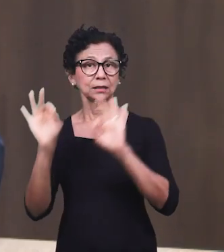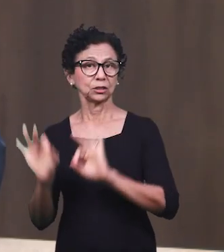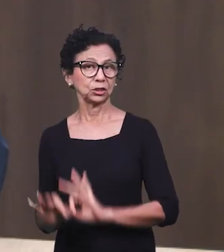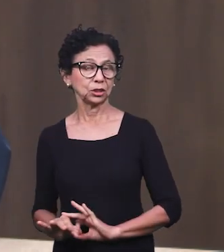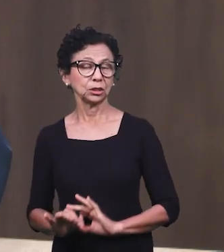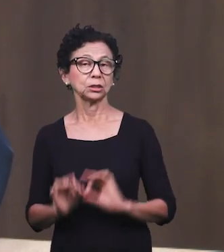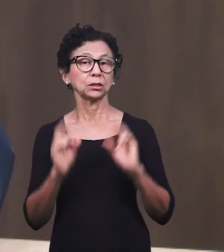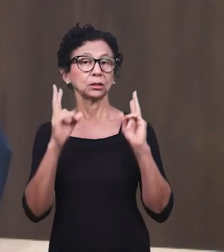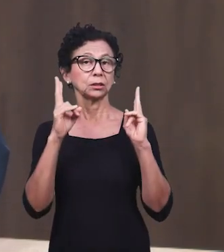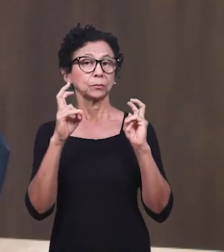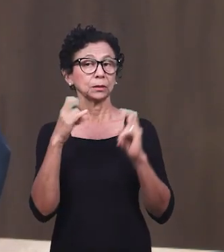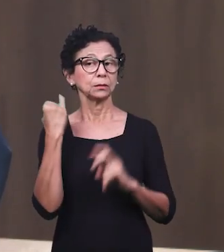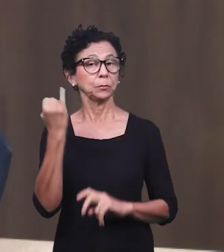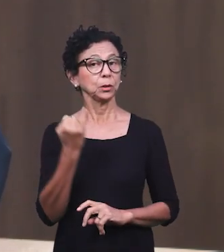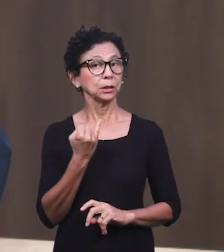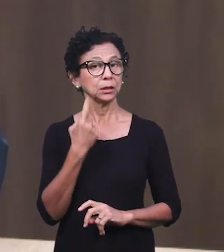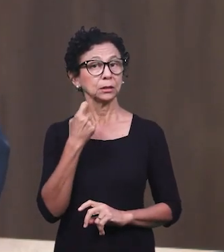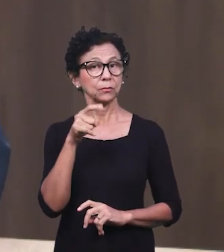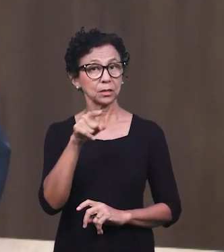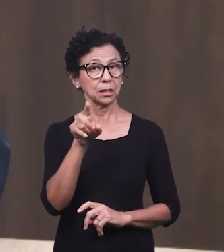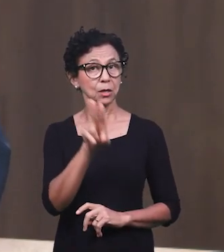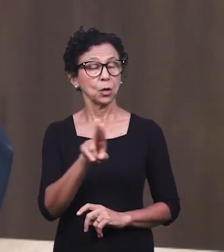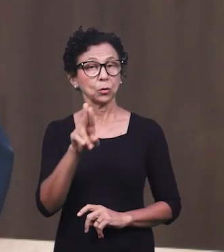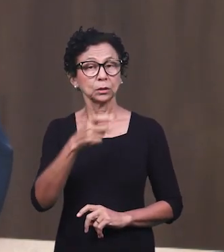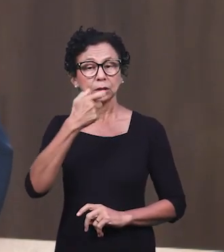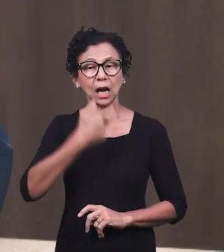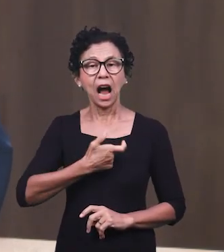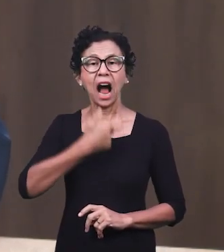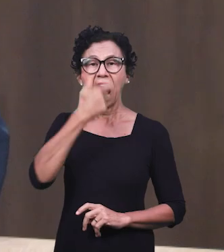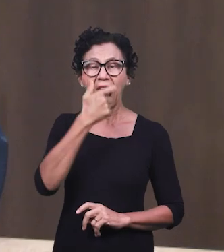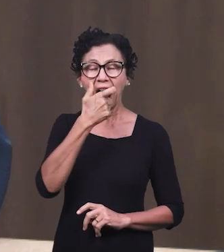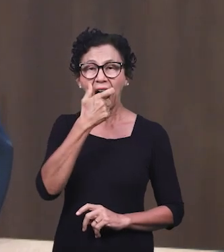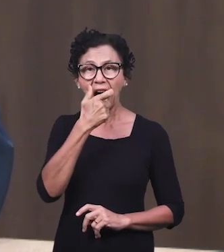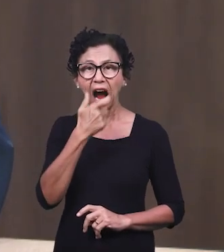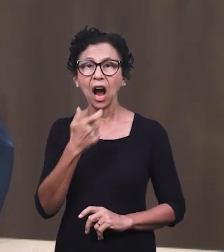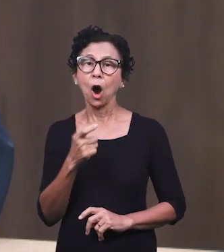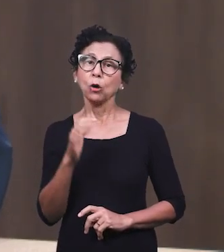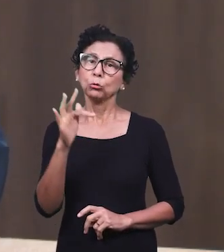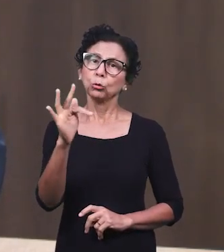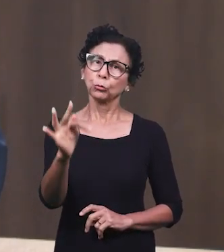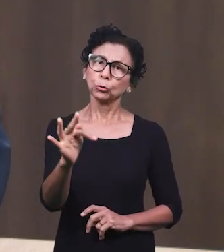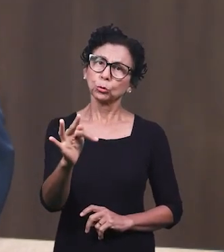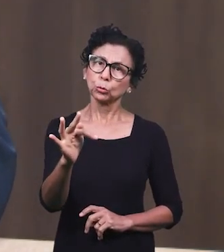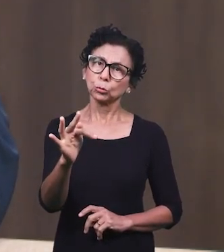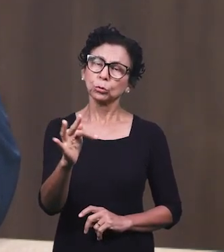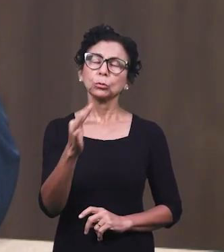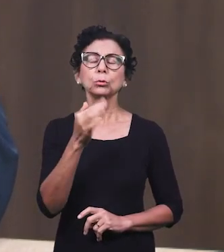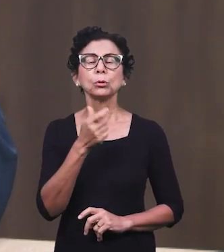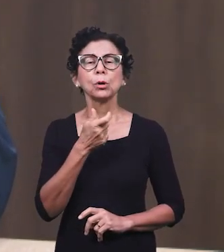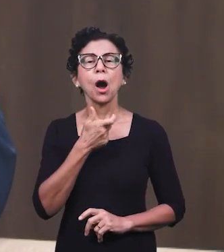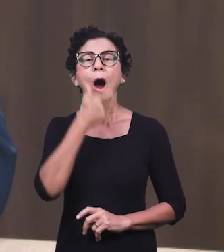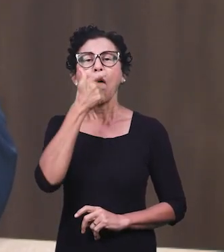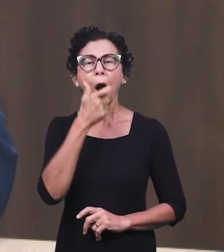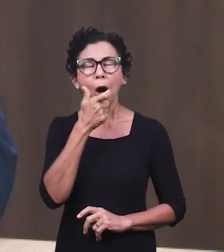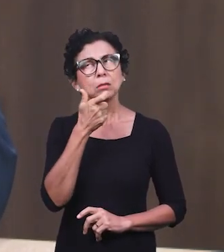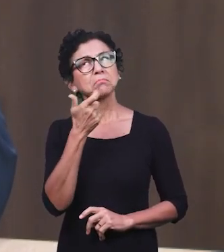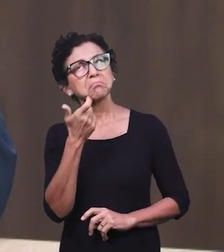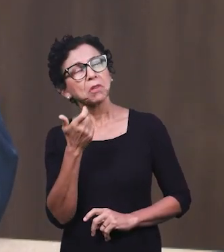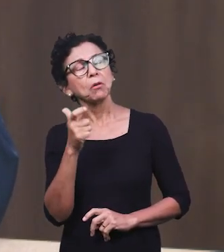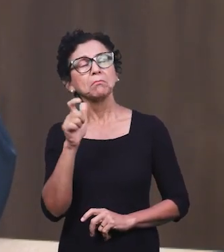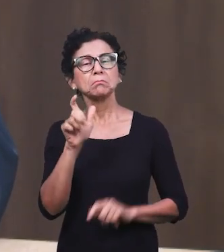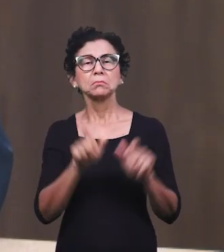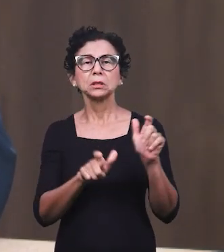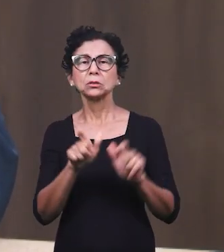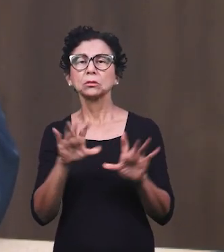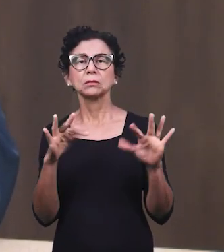um assunto que interessa a quem usa uma prótese, quem está para usar uma prótese, ou quem tem um familiar em casa